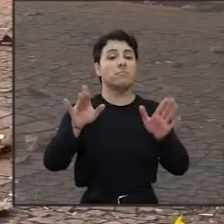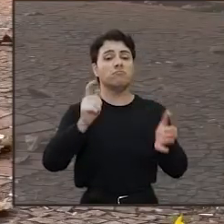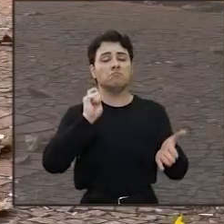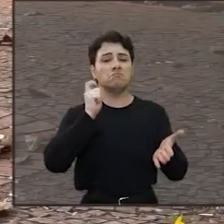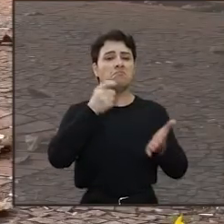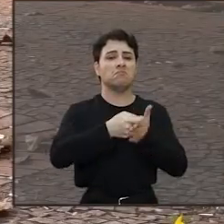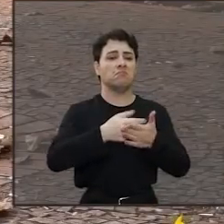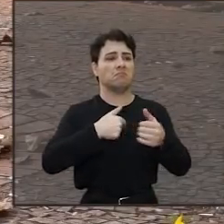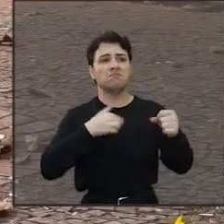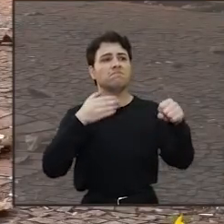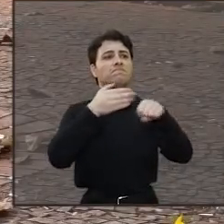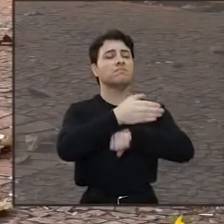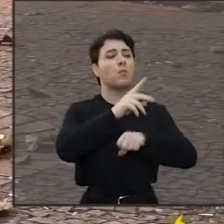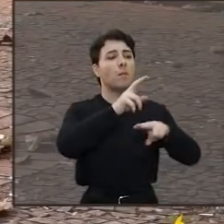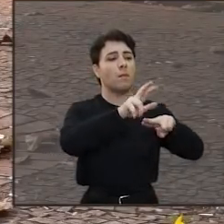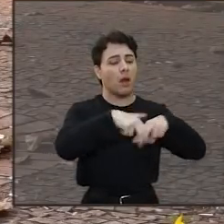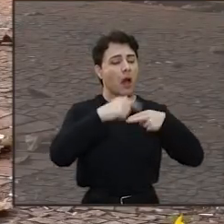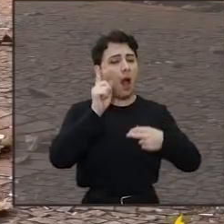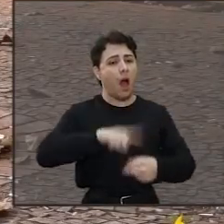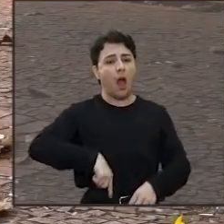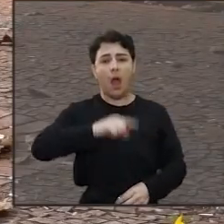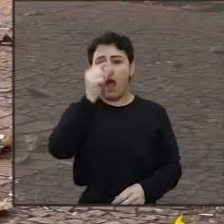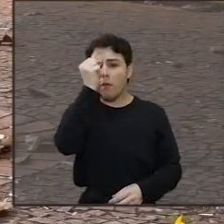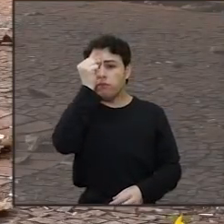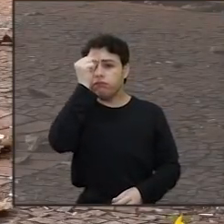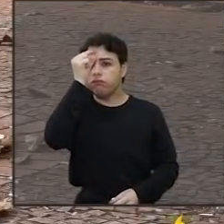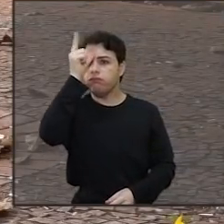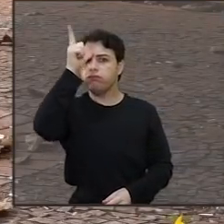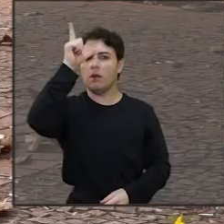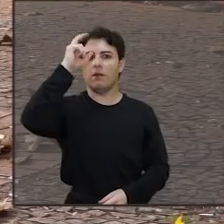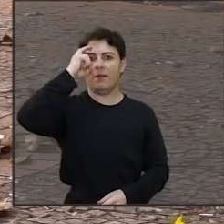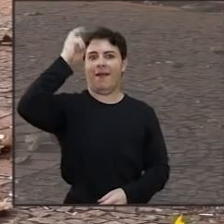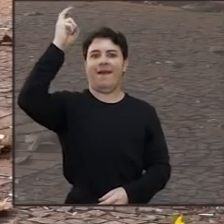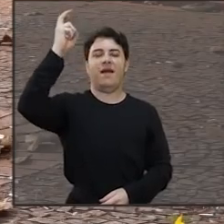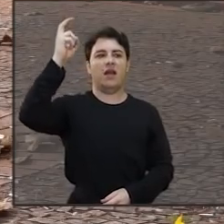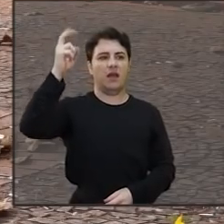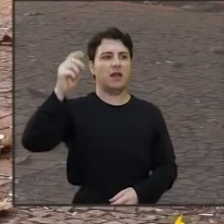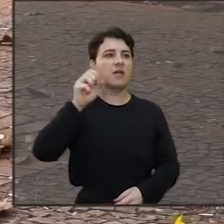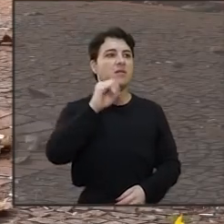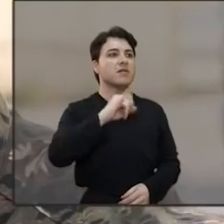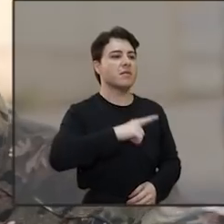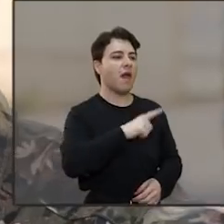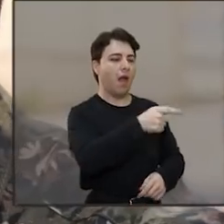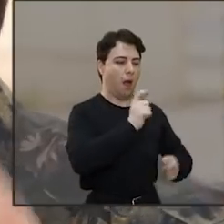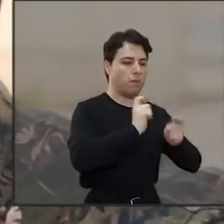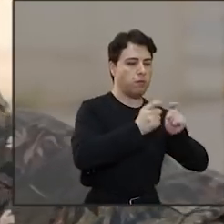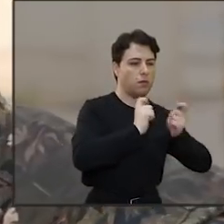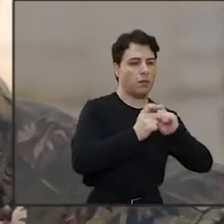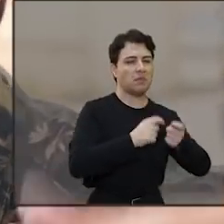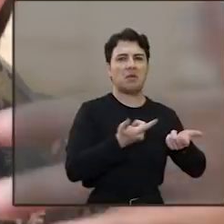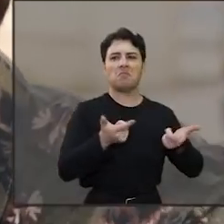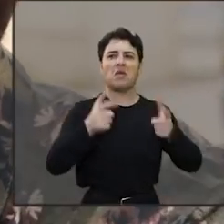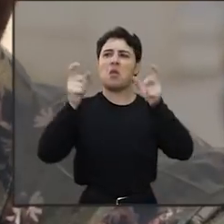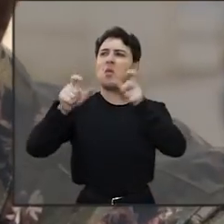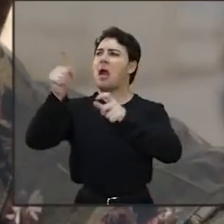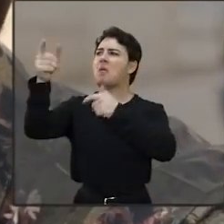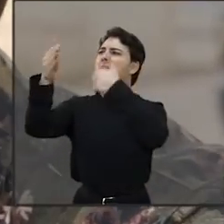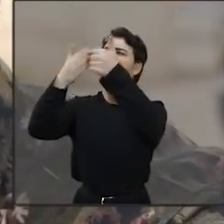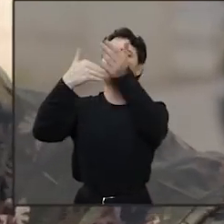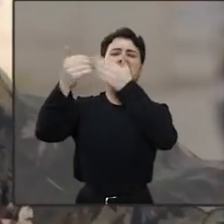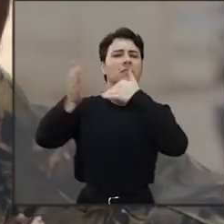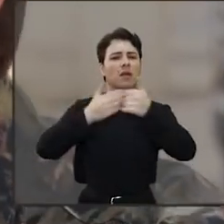é pouco perto do que você poderia investir na cultura. E, querendo ou não, você está investindo em cultura. Pode ser a banda do Zé que está tocando num